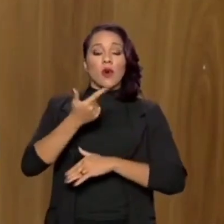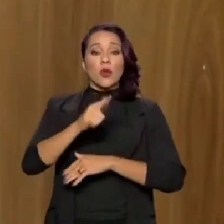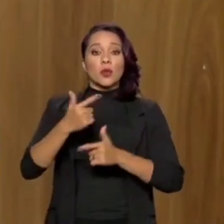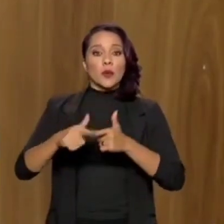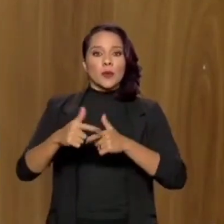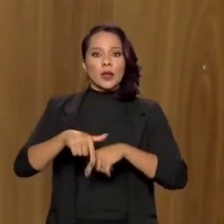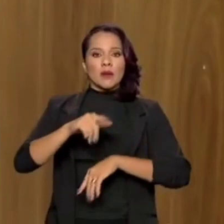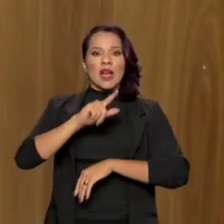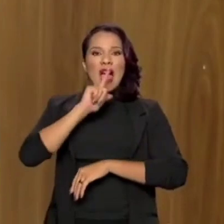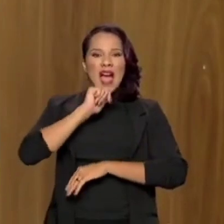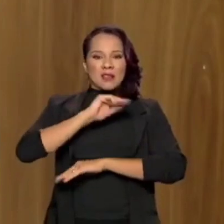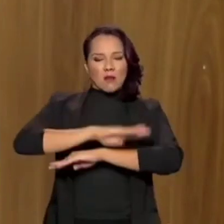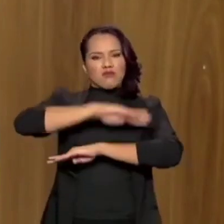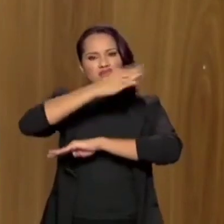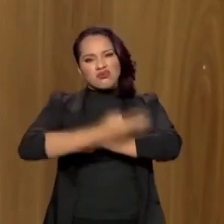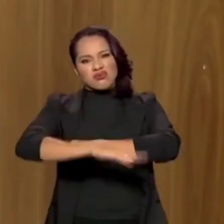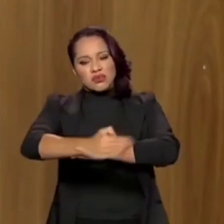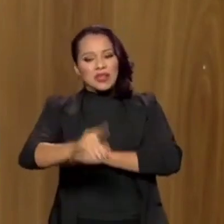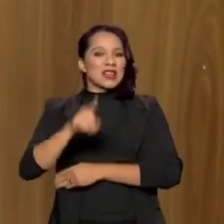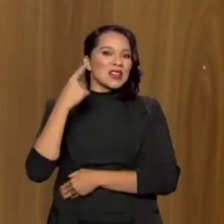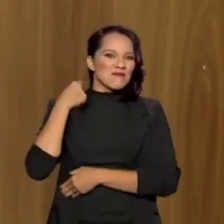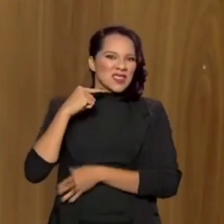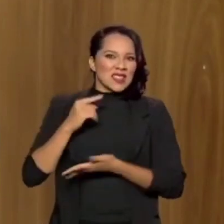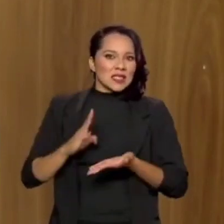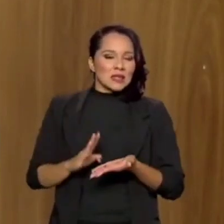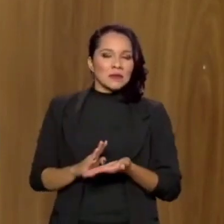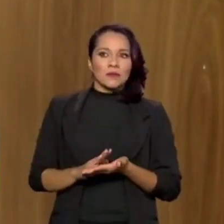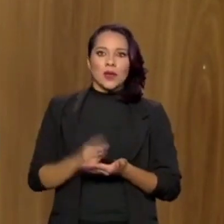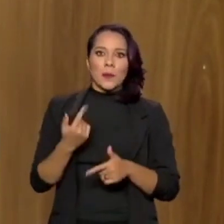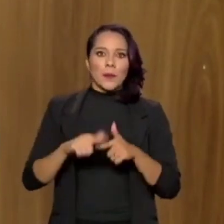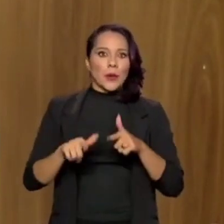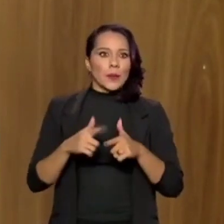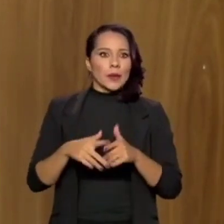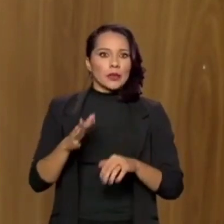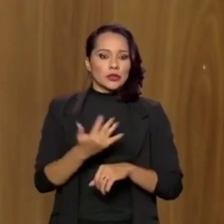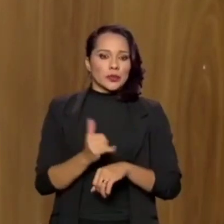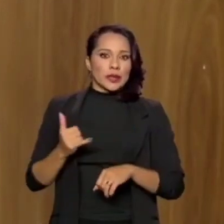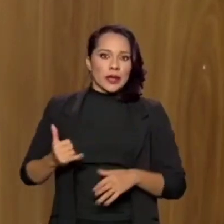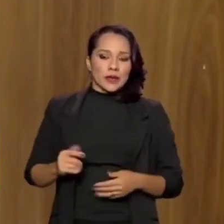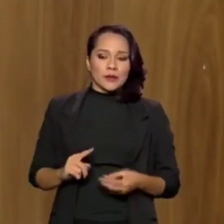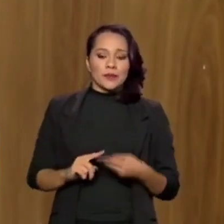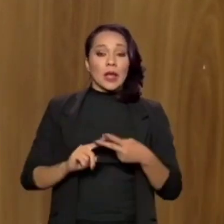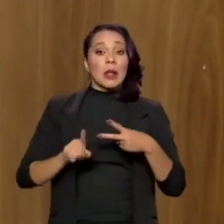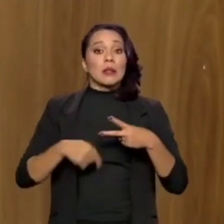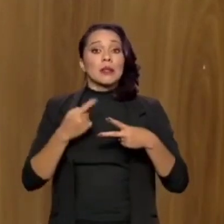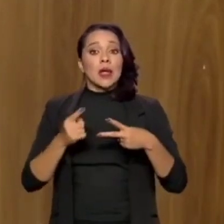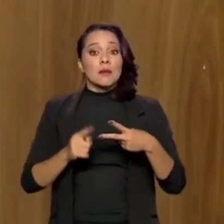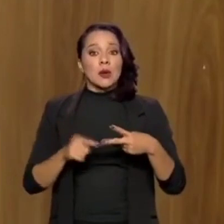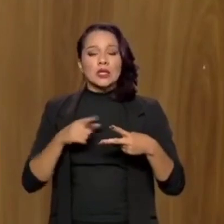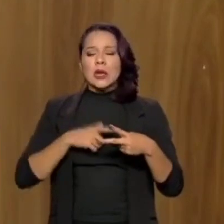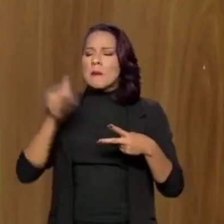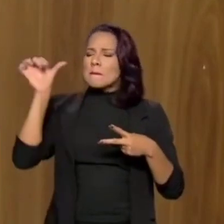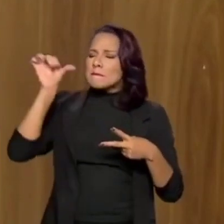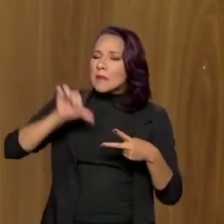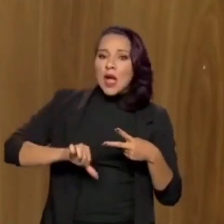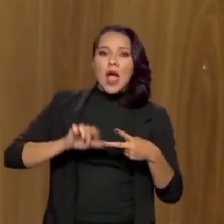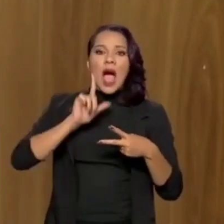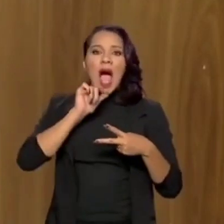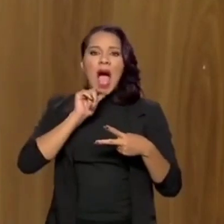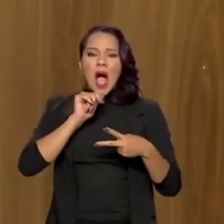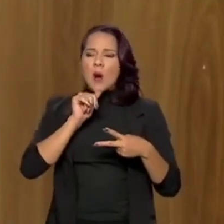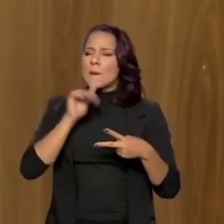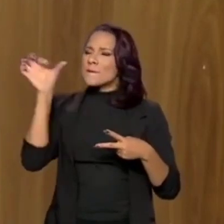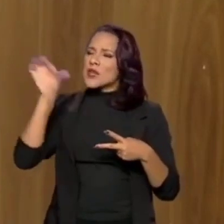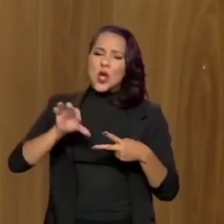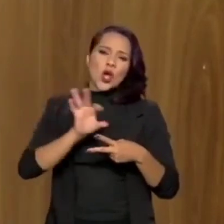colapso na produção de minérios. Logo depois tivemos a maior crise hídrica dos últimos 100